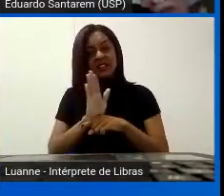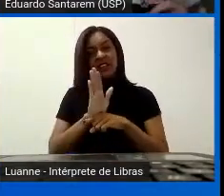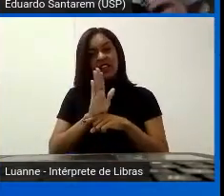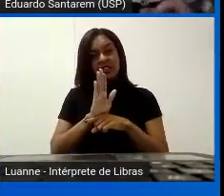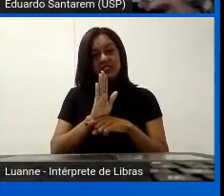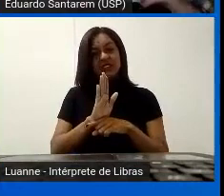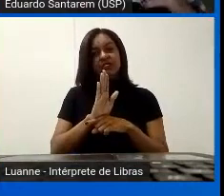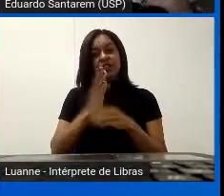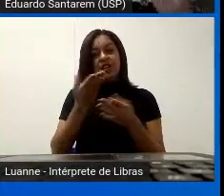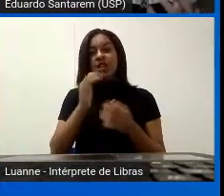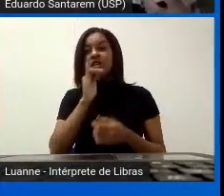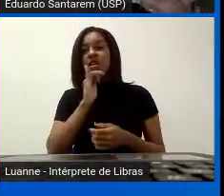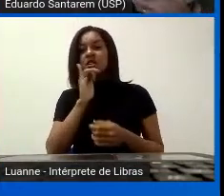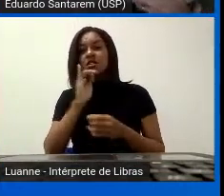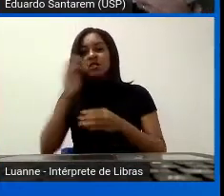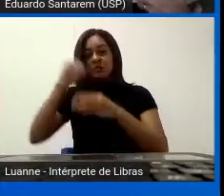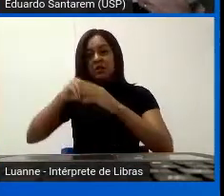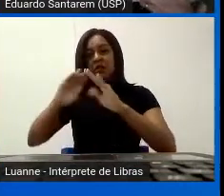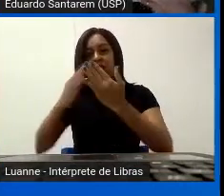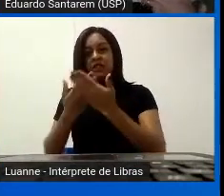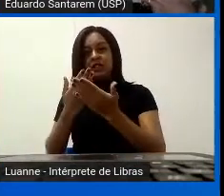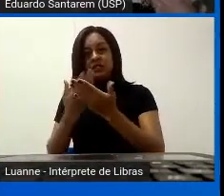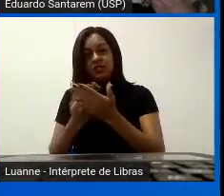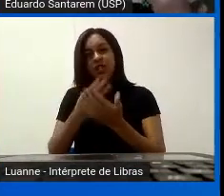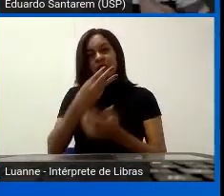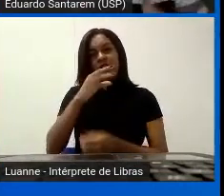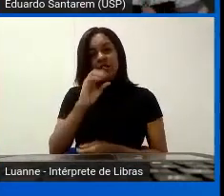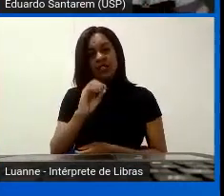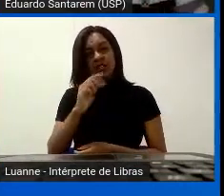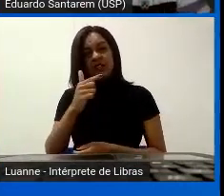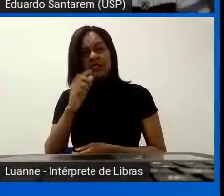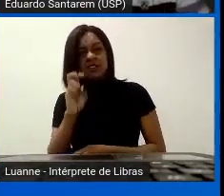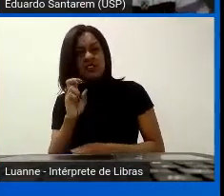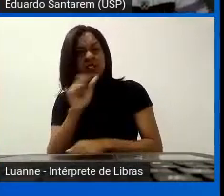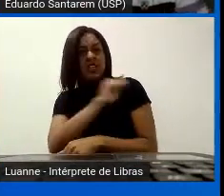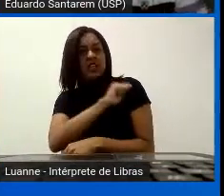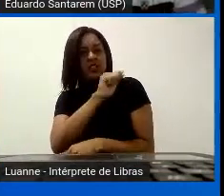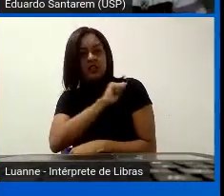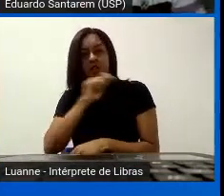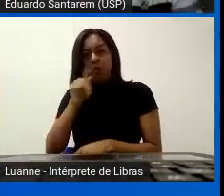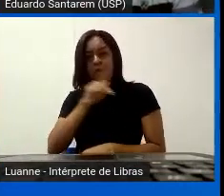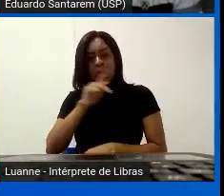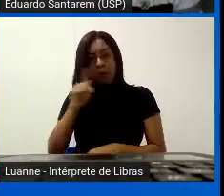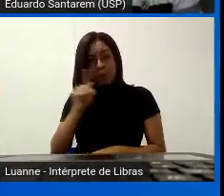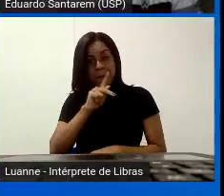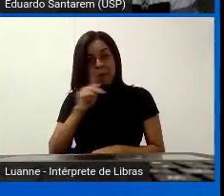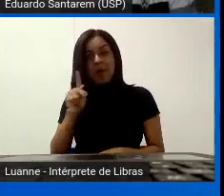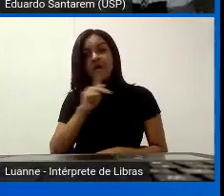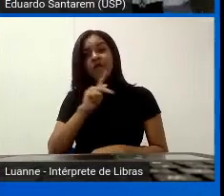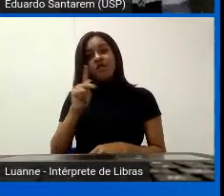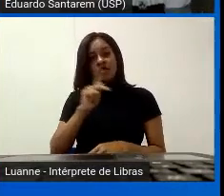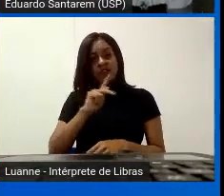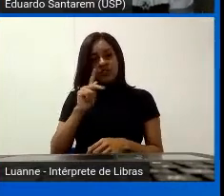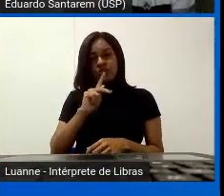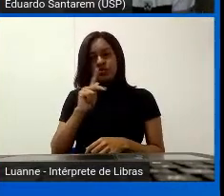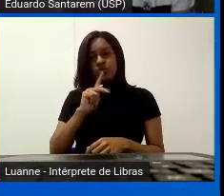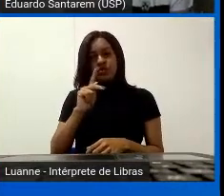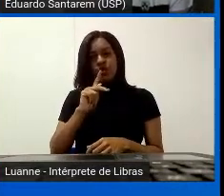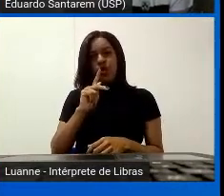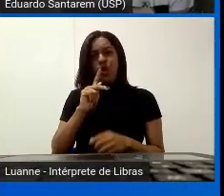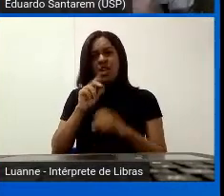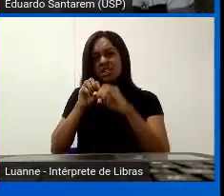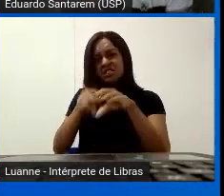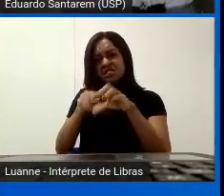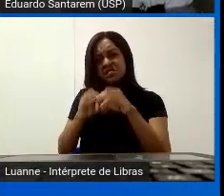alunos né o professor ali na sala primeiro que ele tinha ele tinha ele conseguia tratar uma turma de 25 alunos com uma facilidade né compreender